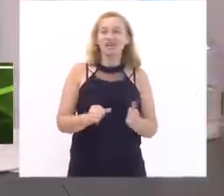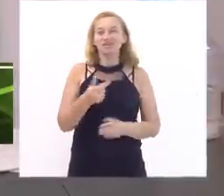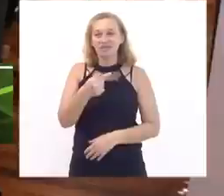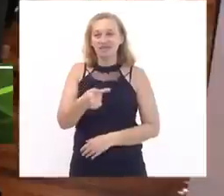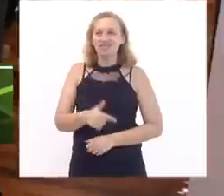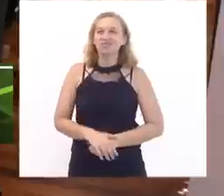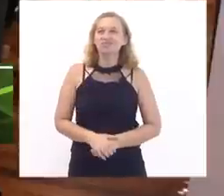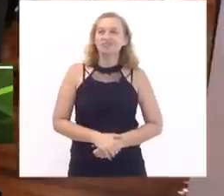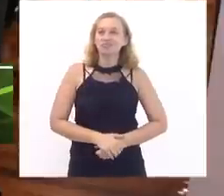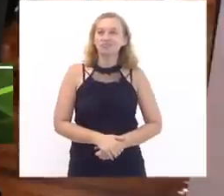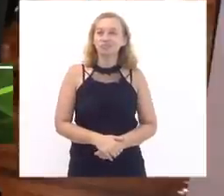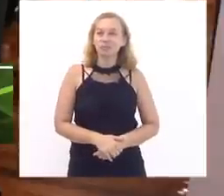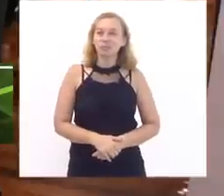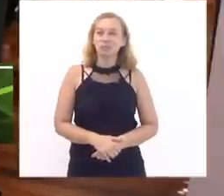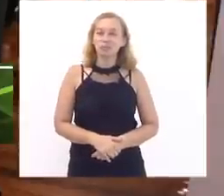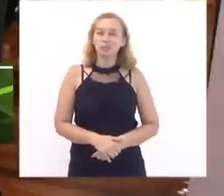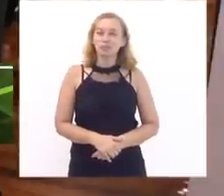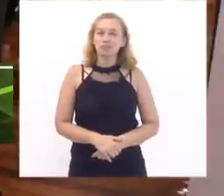Tranquilo.